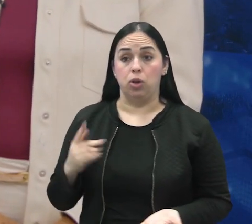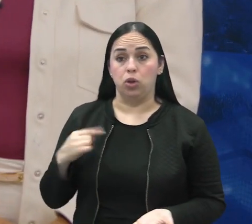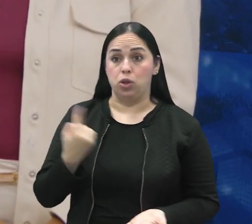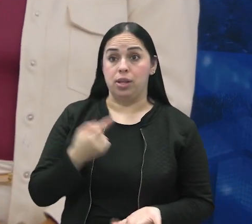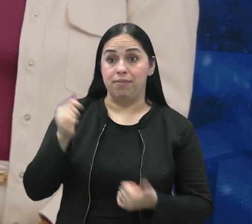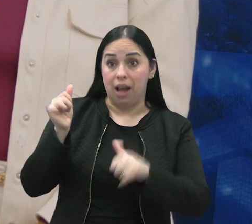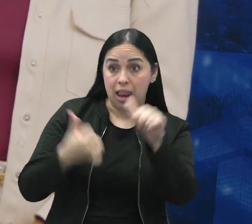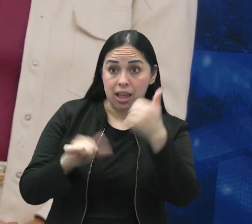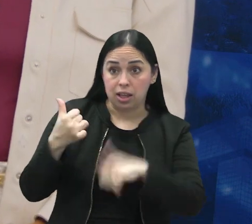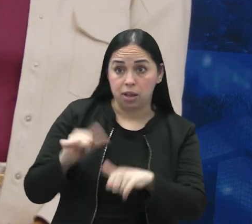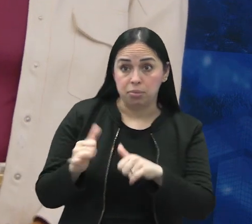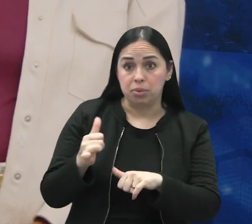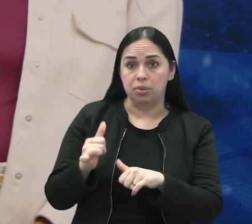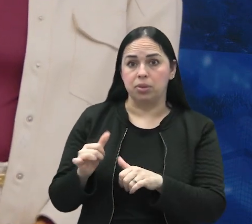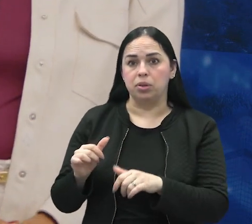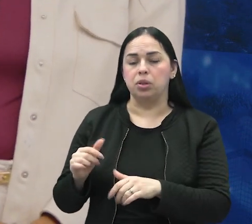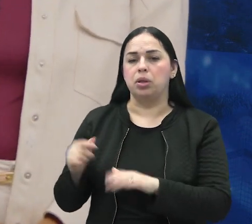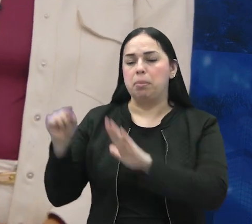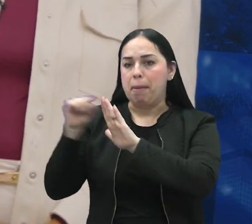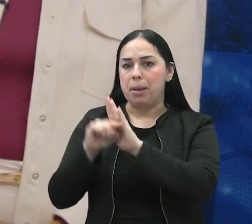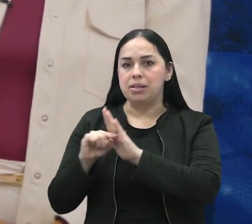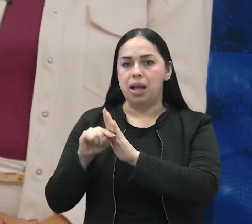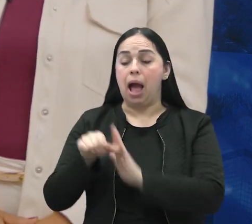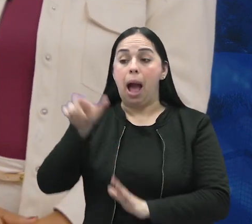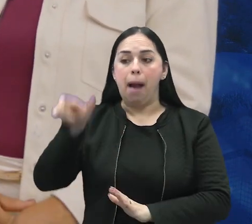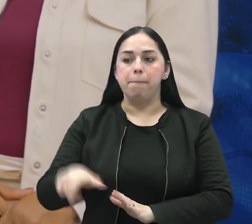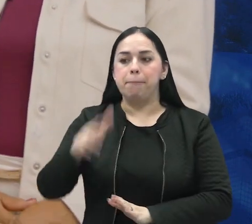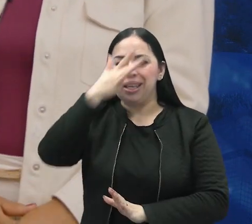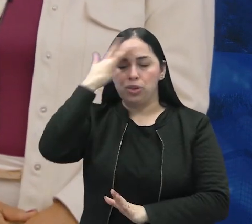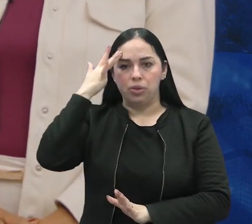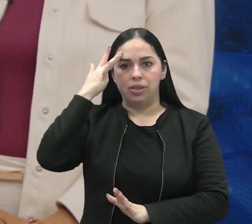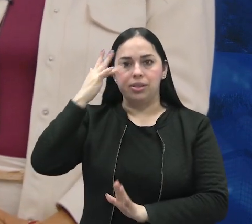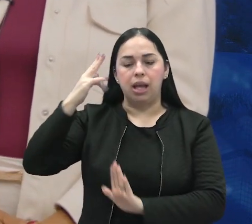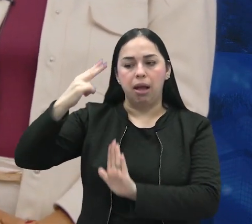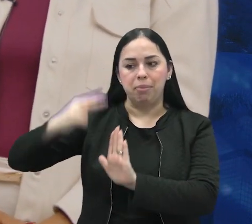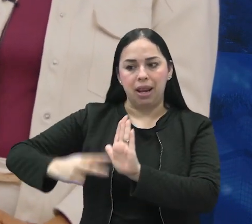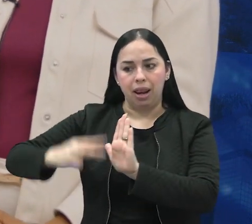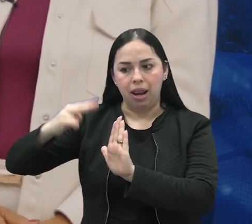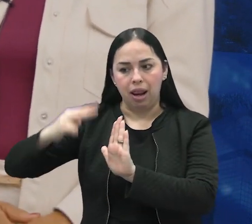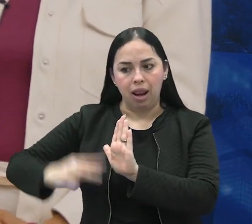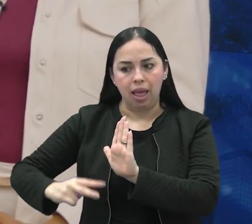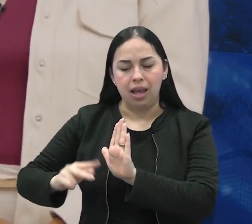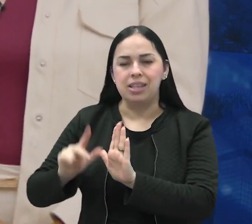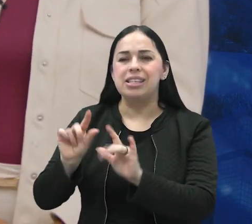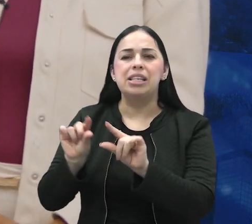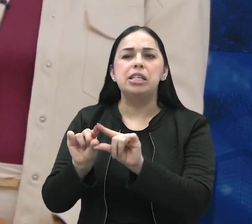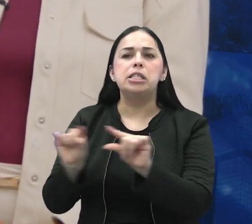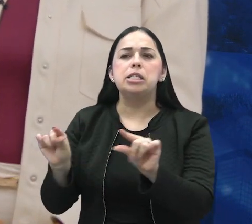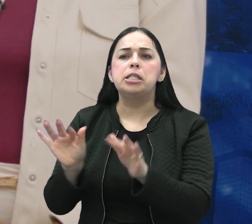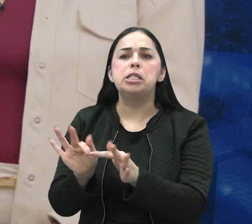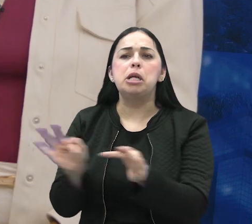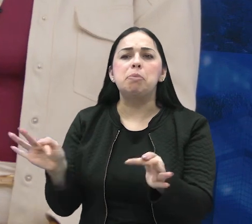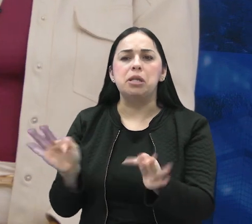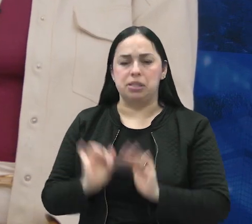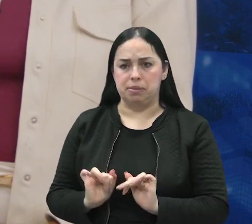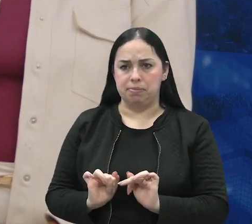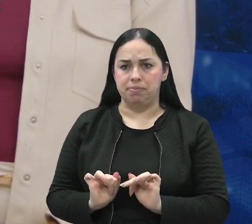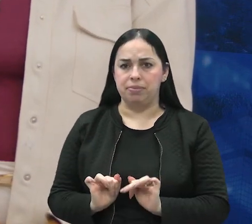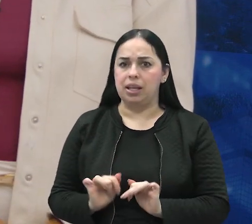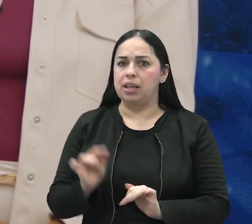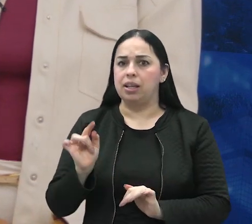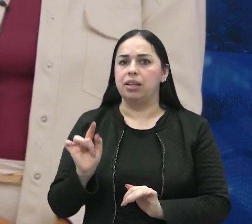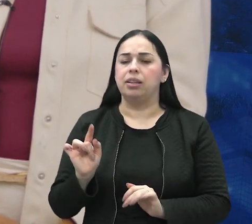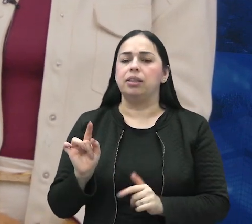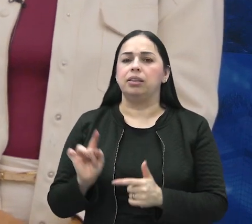é avaliado, né, pelo censo como a pessoa que só consegue ler e interpretar um bilhete simples,